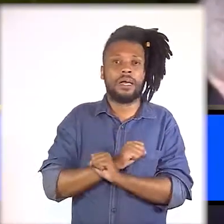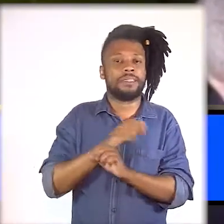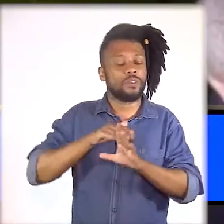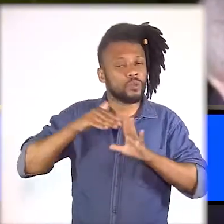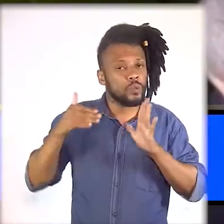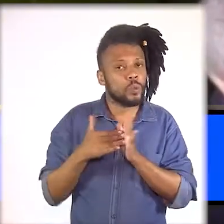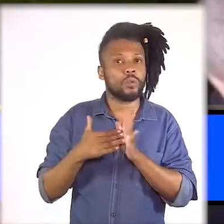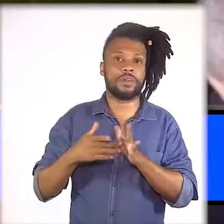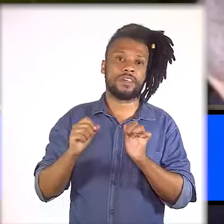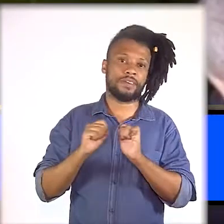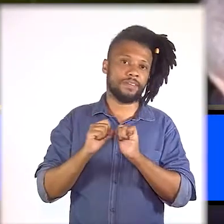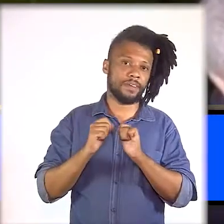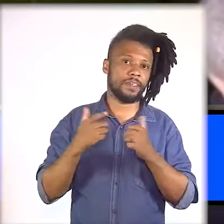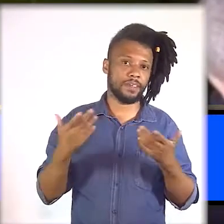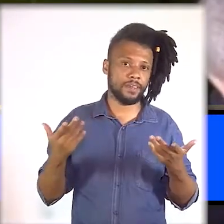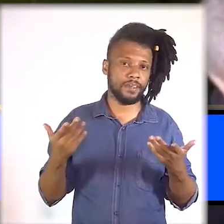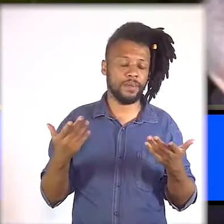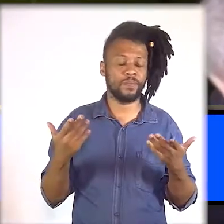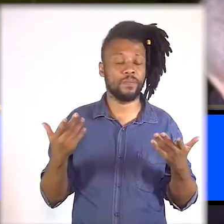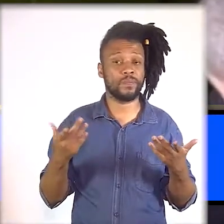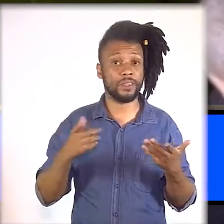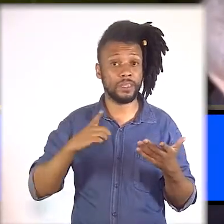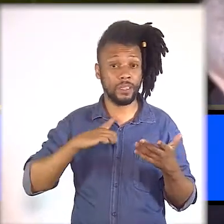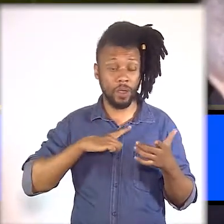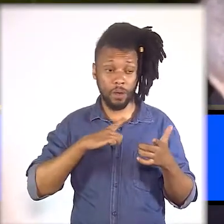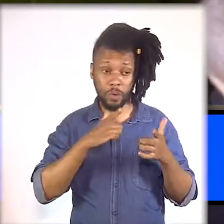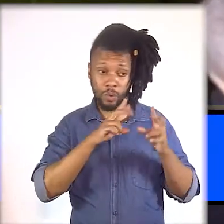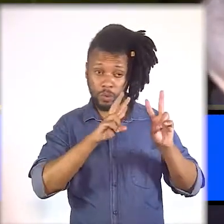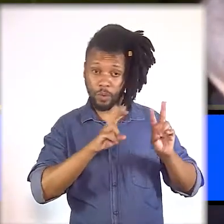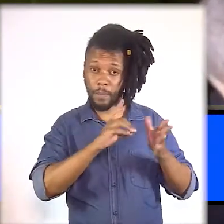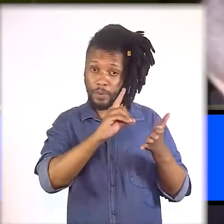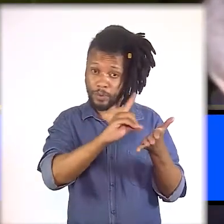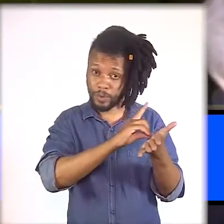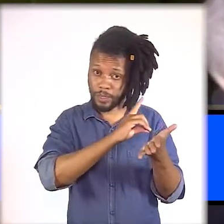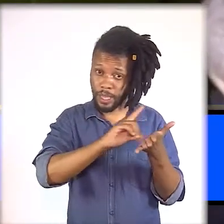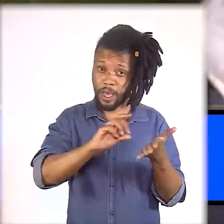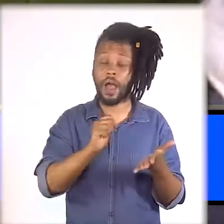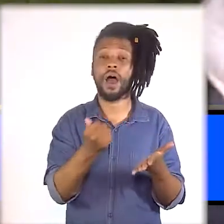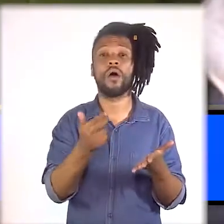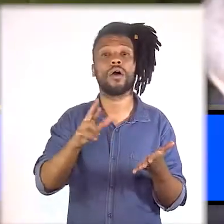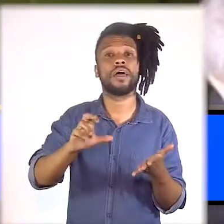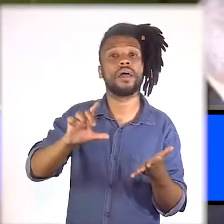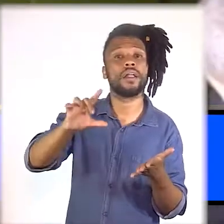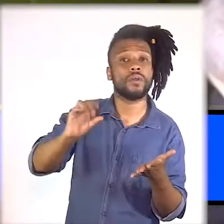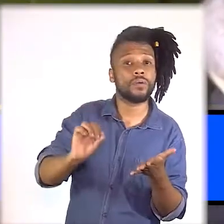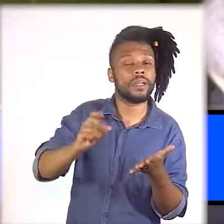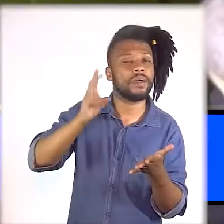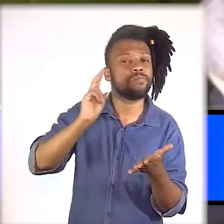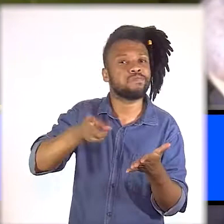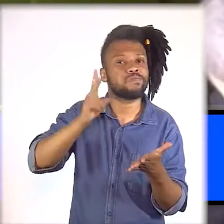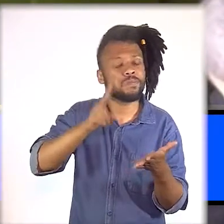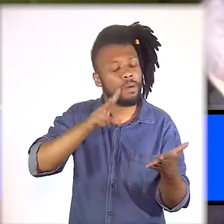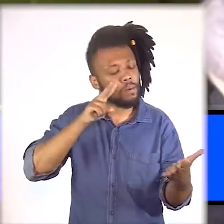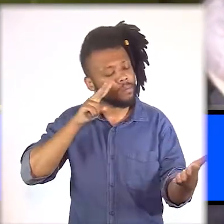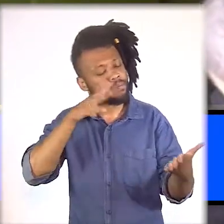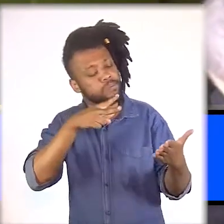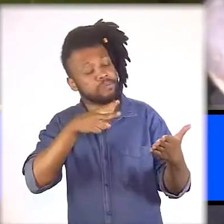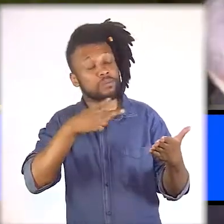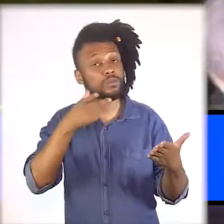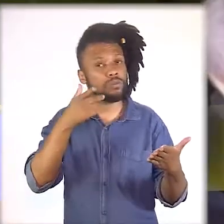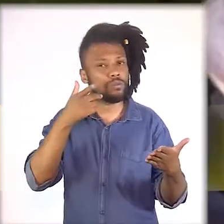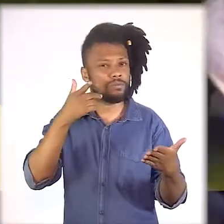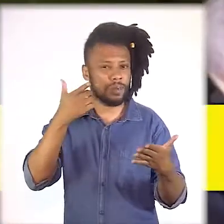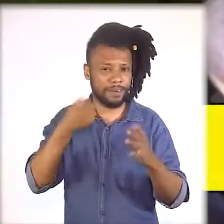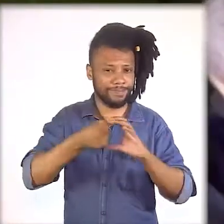fazia. E com relação ao Aurélio, com relação ao dicionário, o Aurélio sempre entendia o dicionário, como na